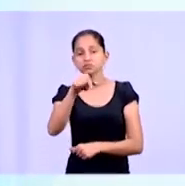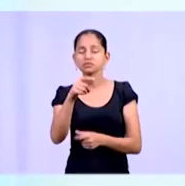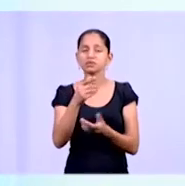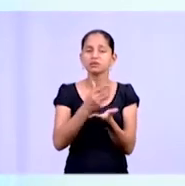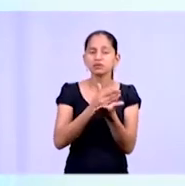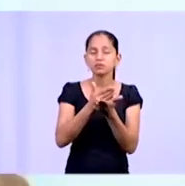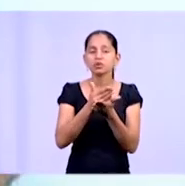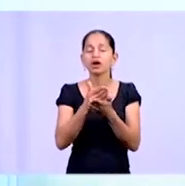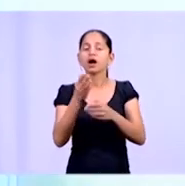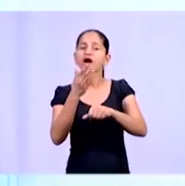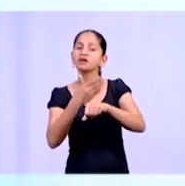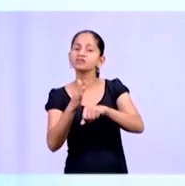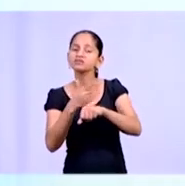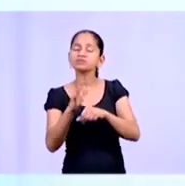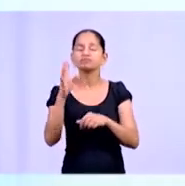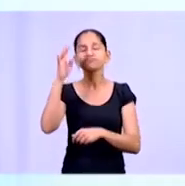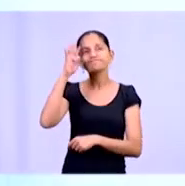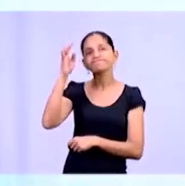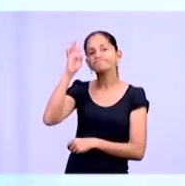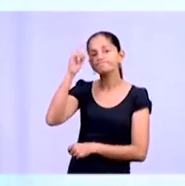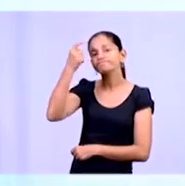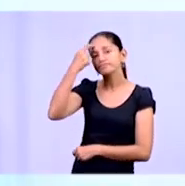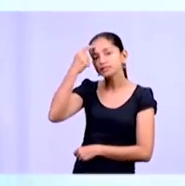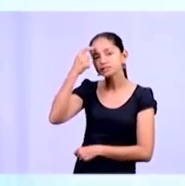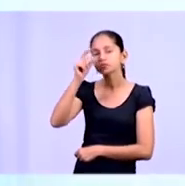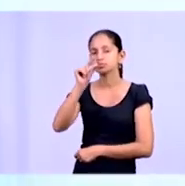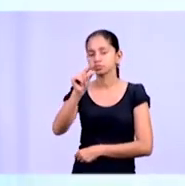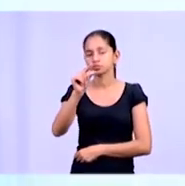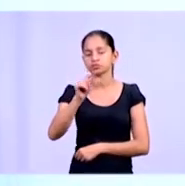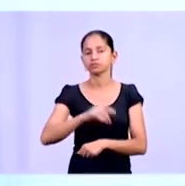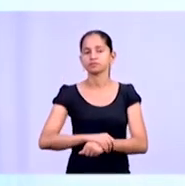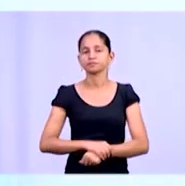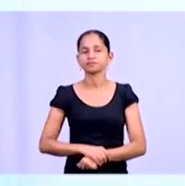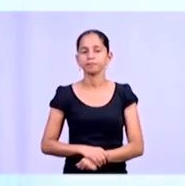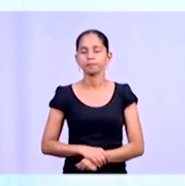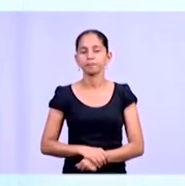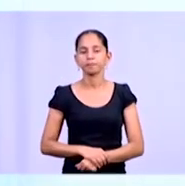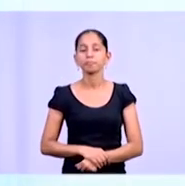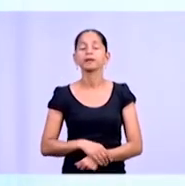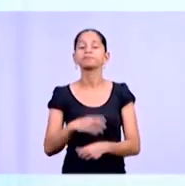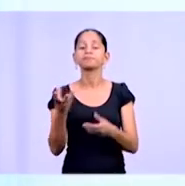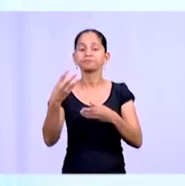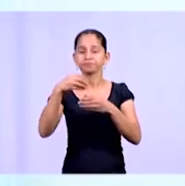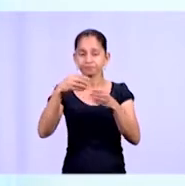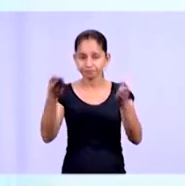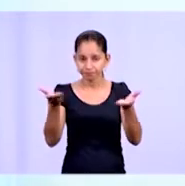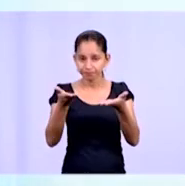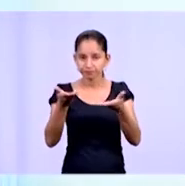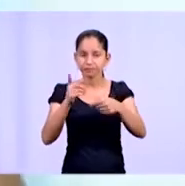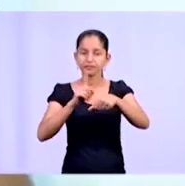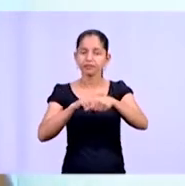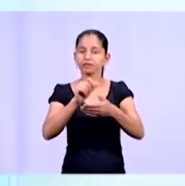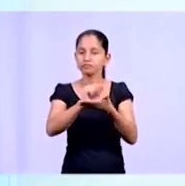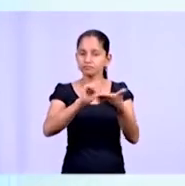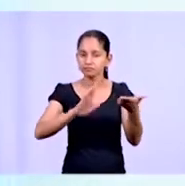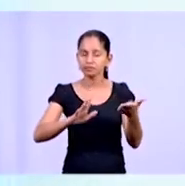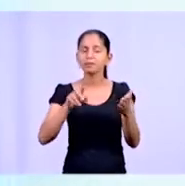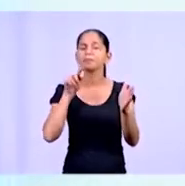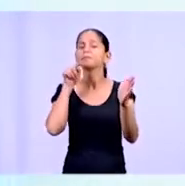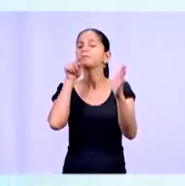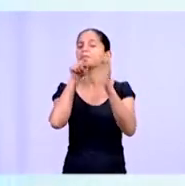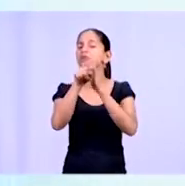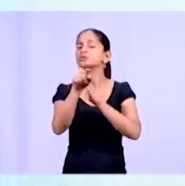pequena atividade para vocês refletirem, né? Vamos fazer a nossa atividade de sala. E a grande pergunta